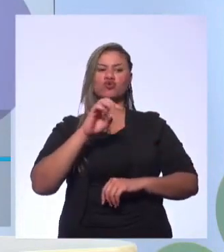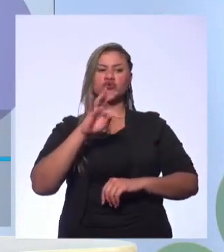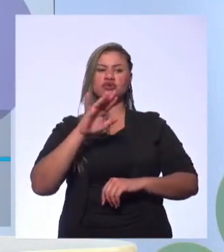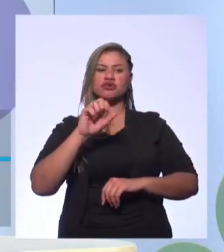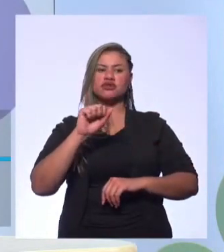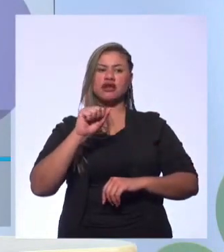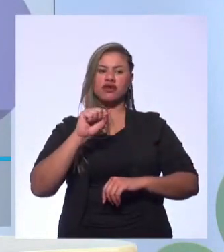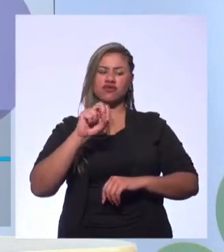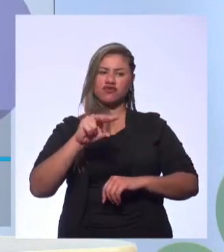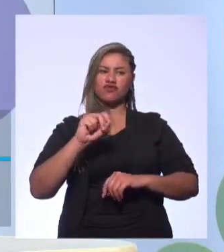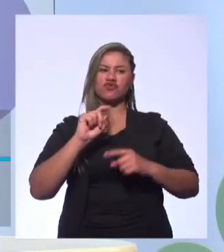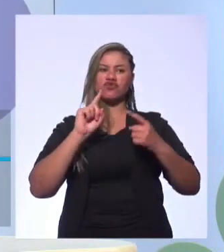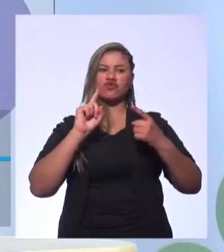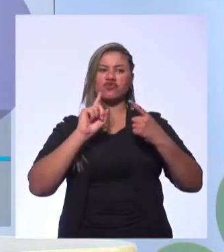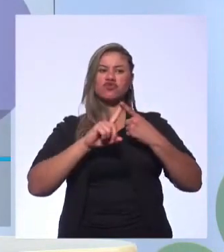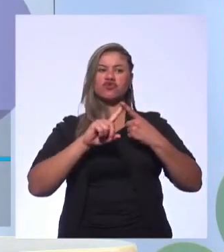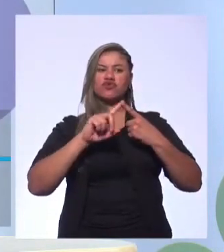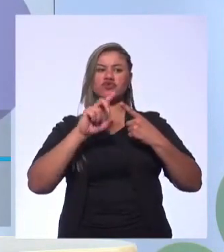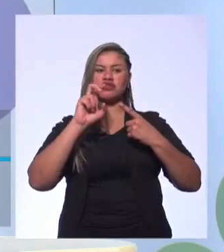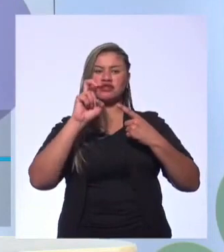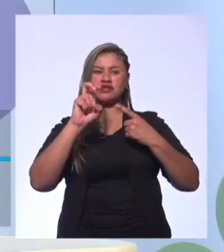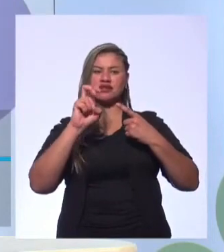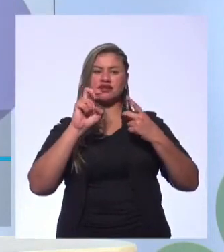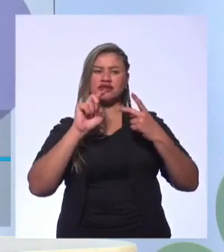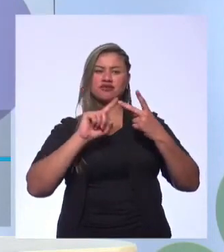elementos químicos e 8